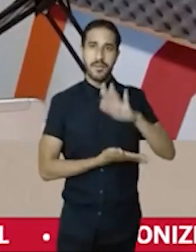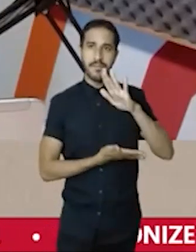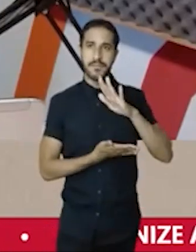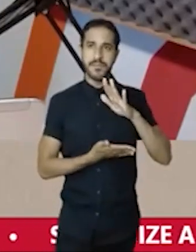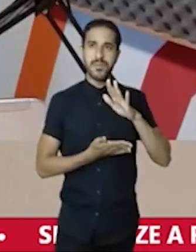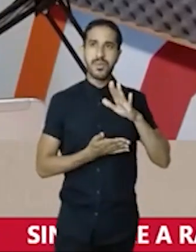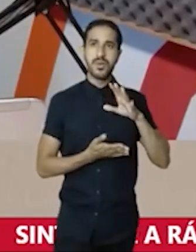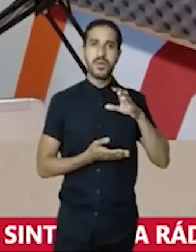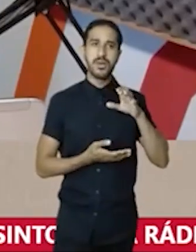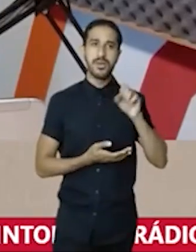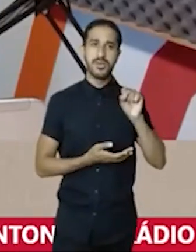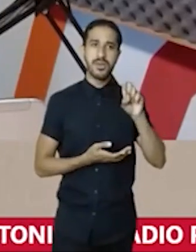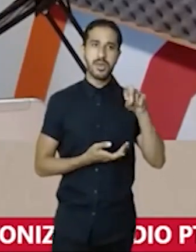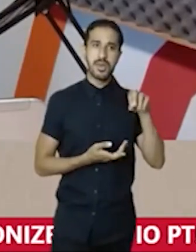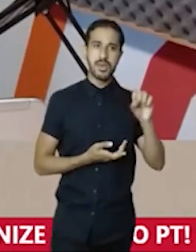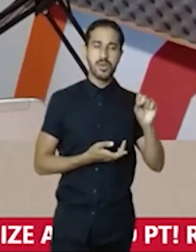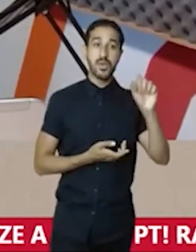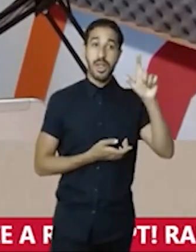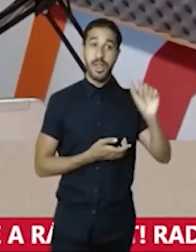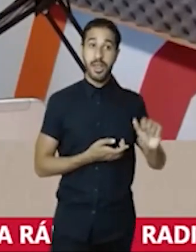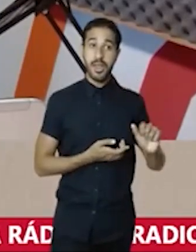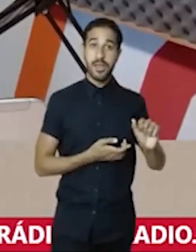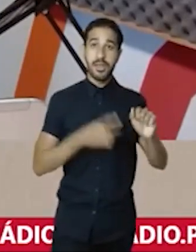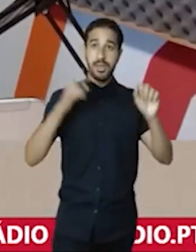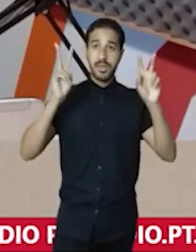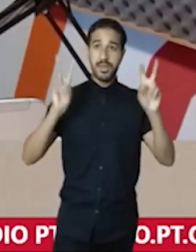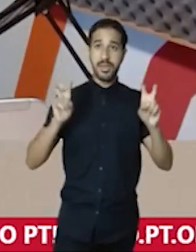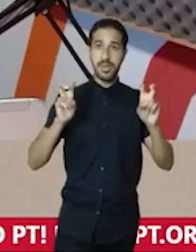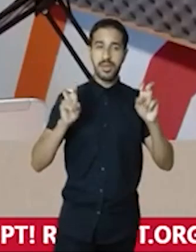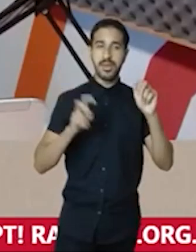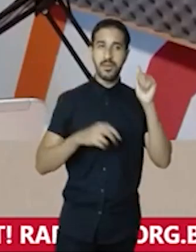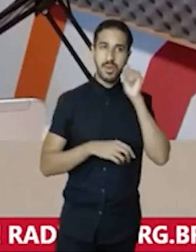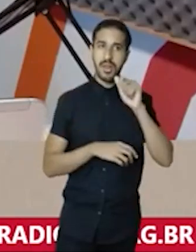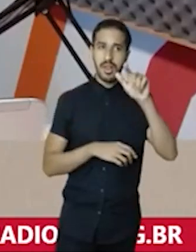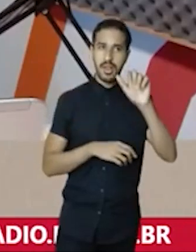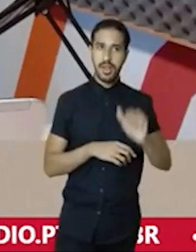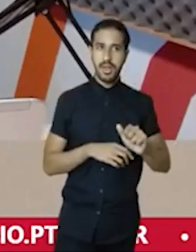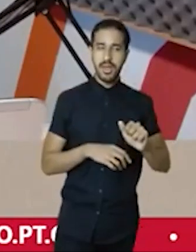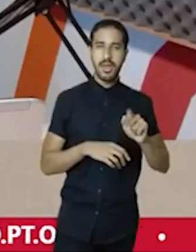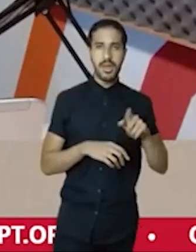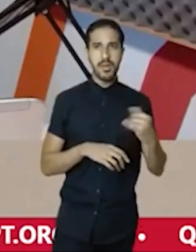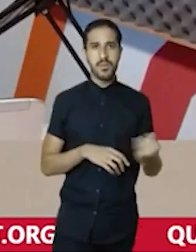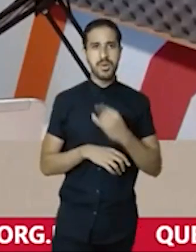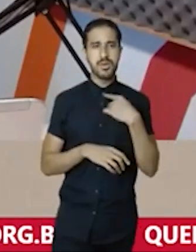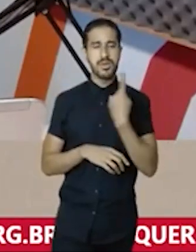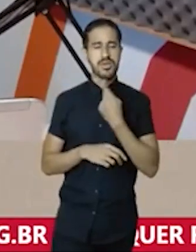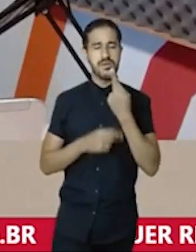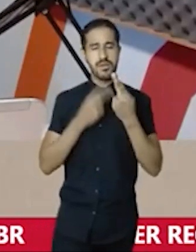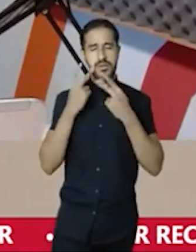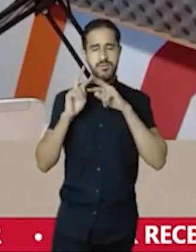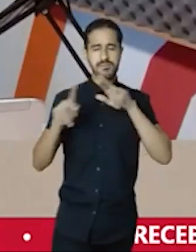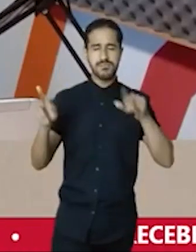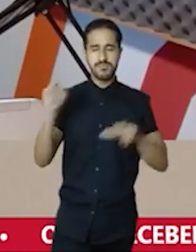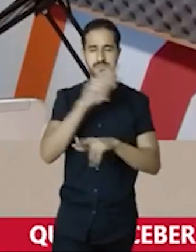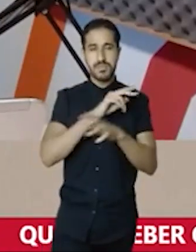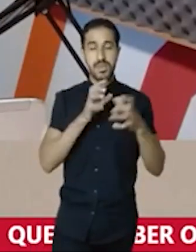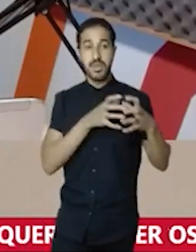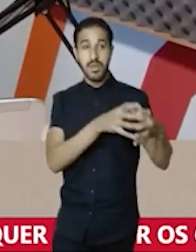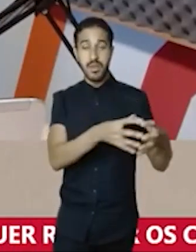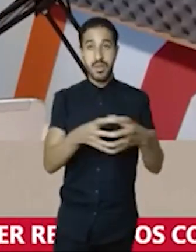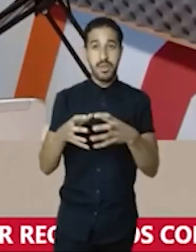de um censo, o Lesbocenso, que é um censo sobre lésbicas, e é importante dizer que várias organizações